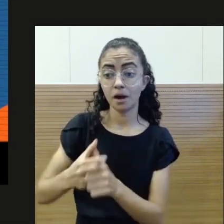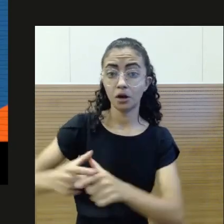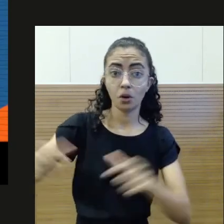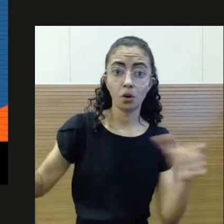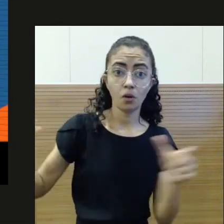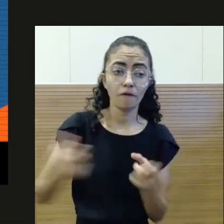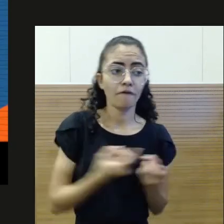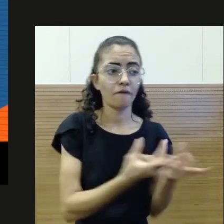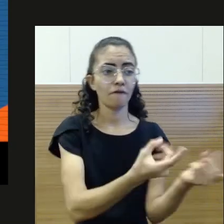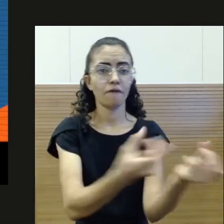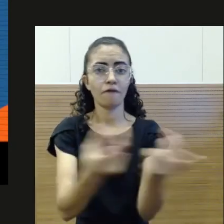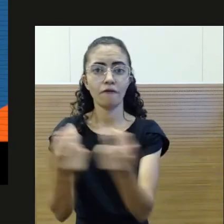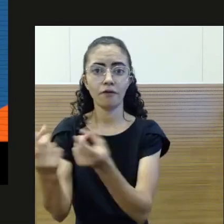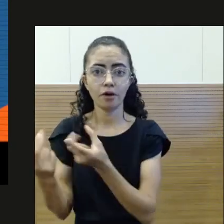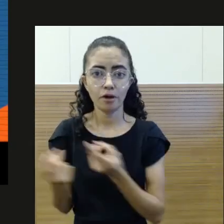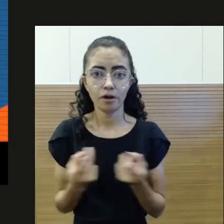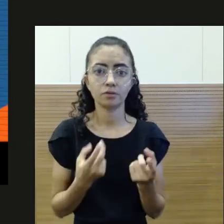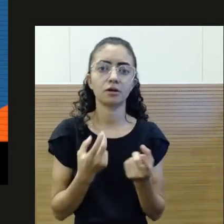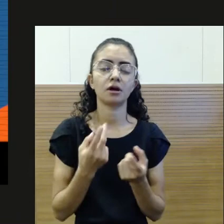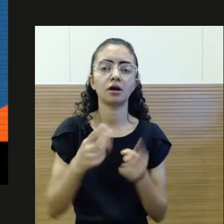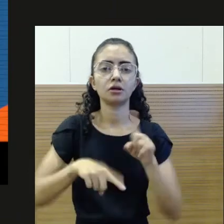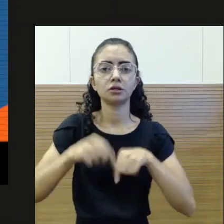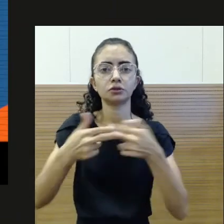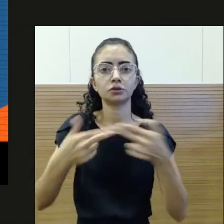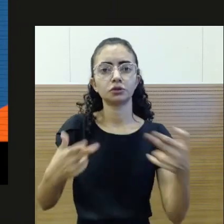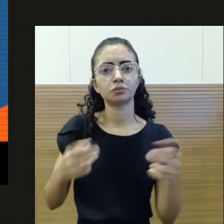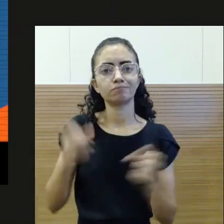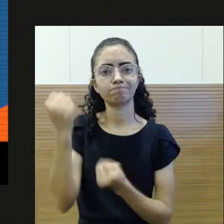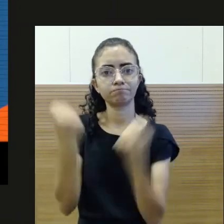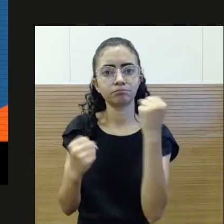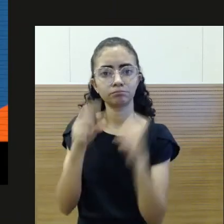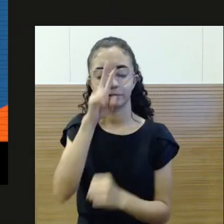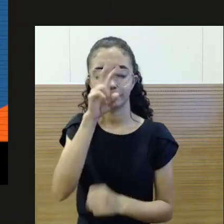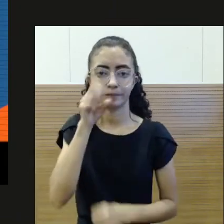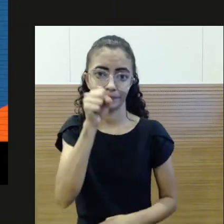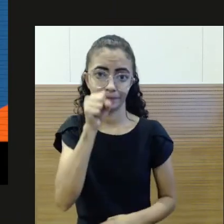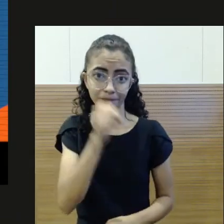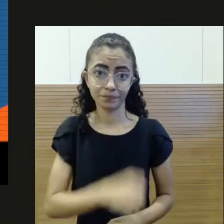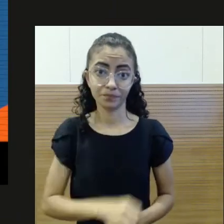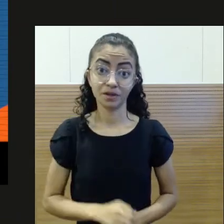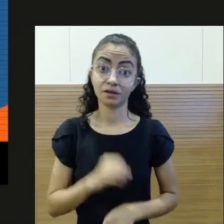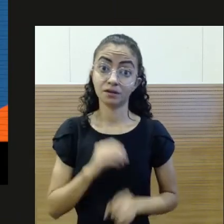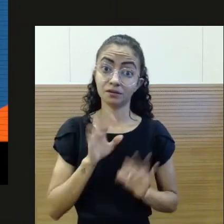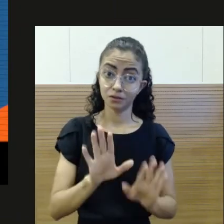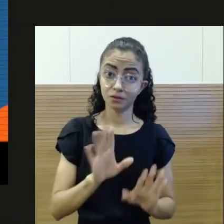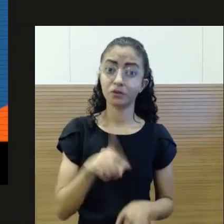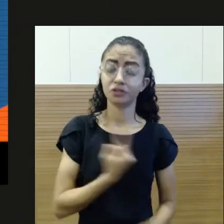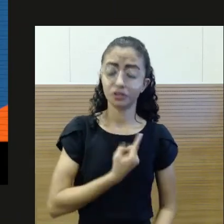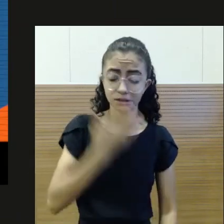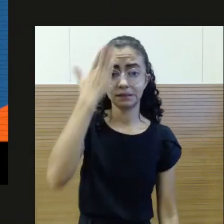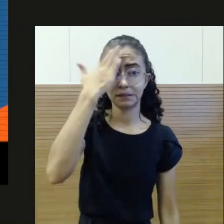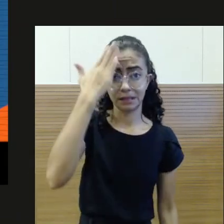ultraprocessados nos países, isso analisando 74 países. Então, a gente sabe que se a gente não regula